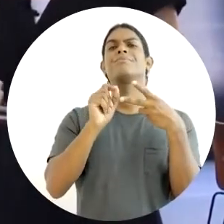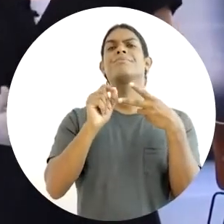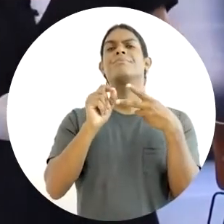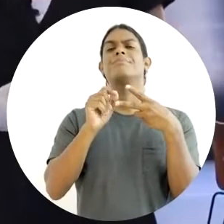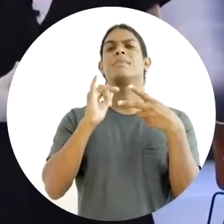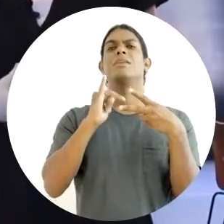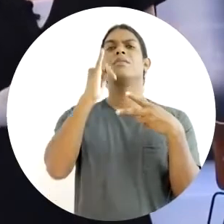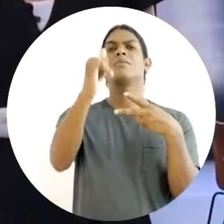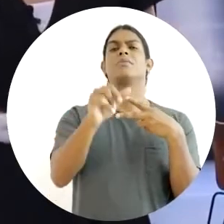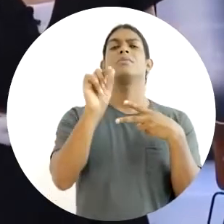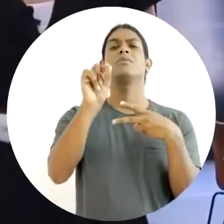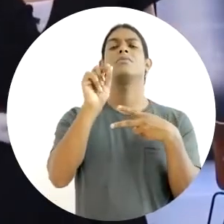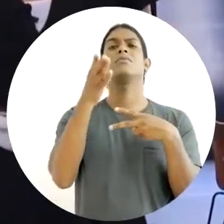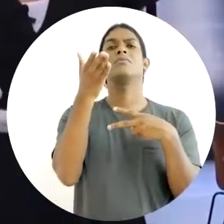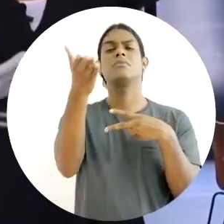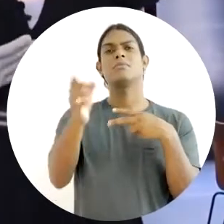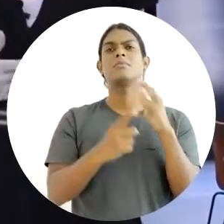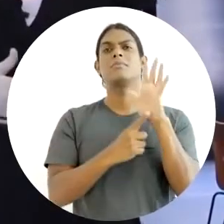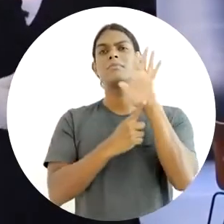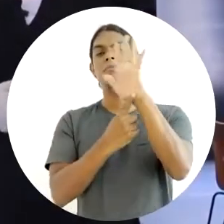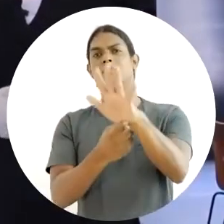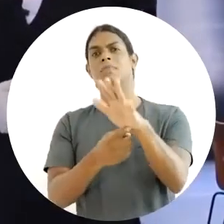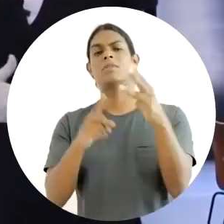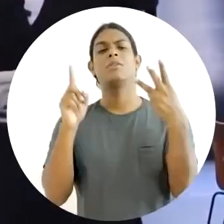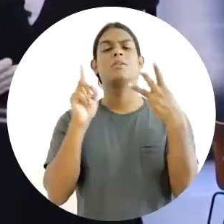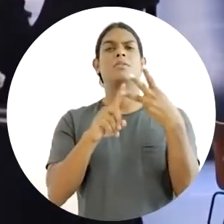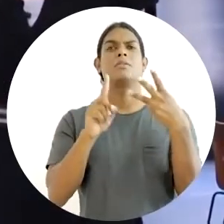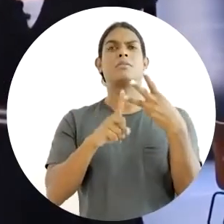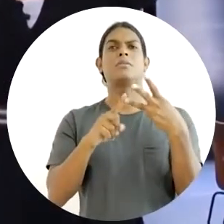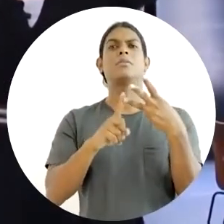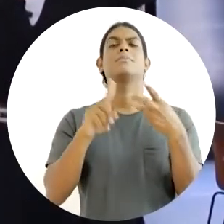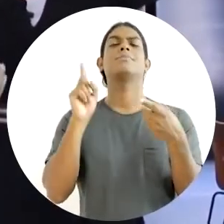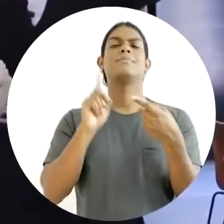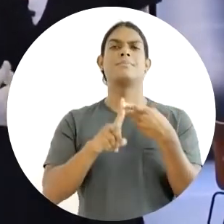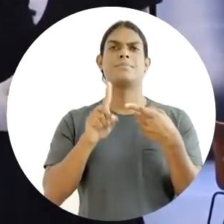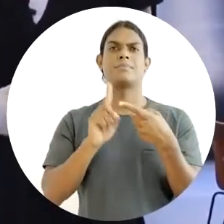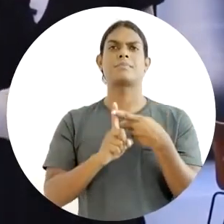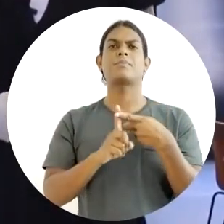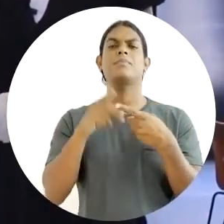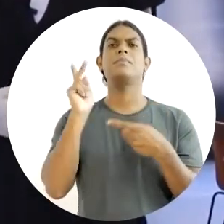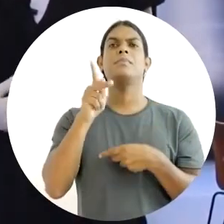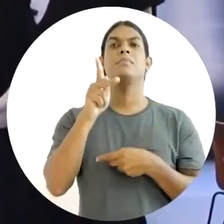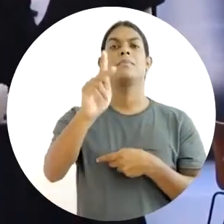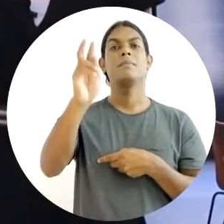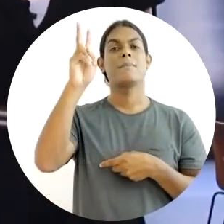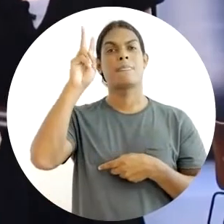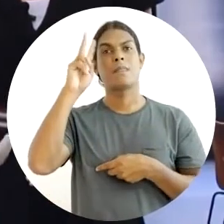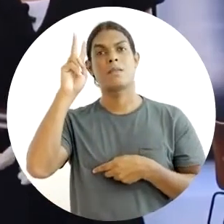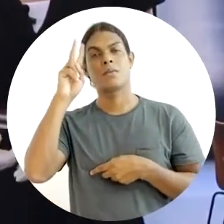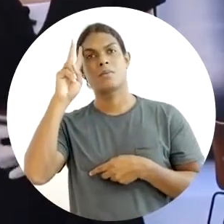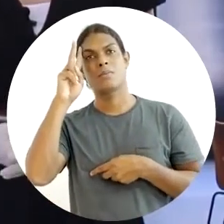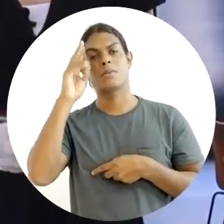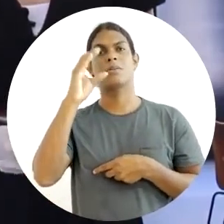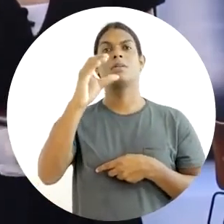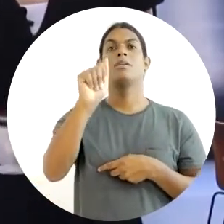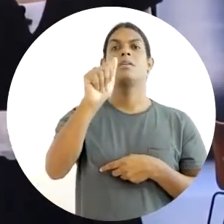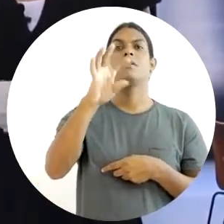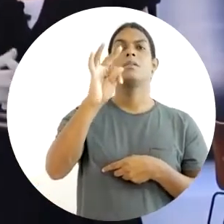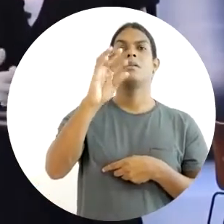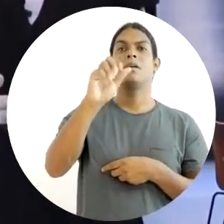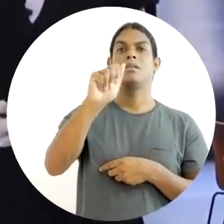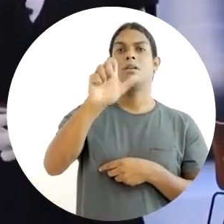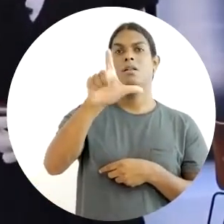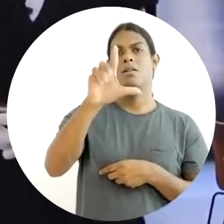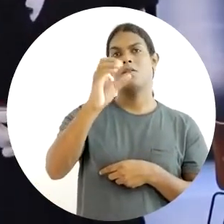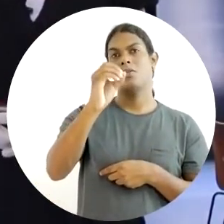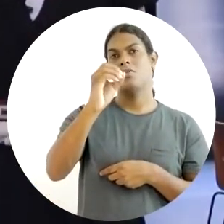informações que vocês colocariam. E o terceiro nível também. Sempre lembrando que nós catalogamos para